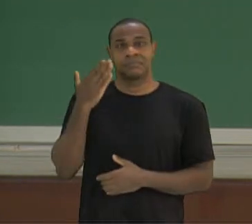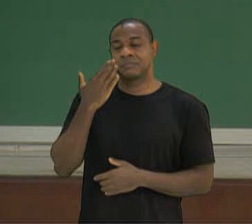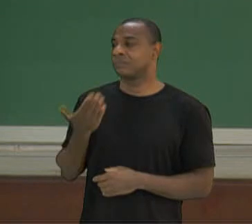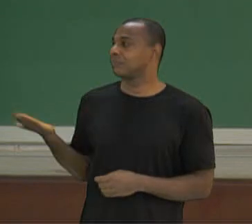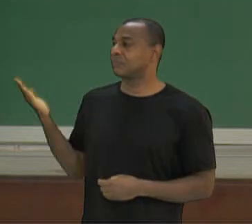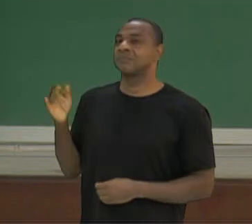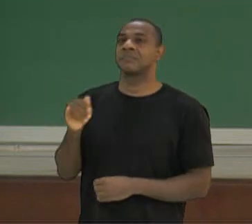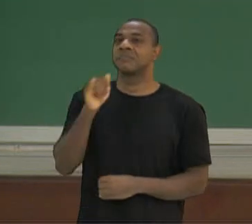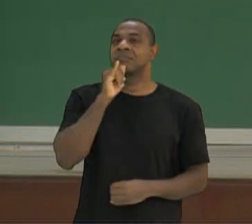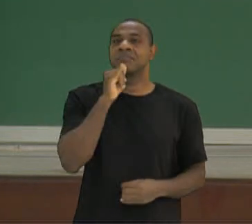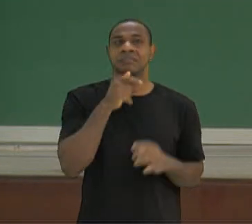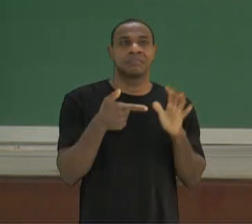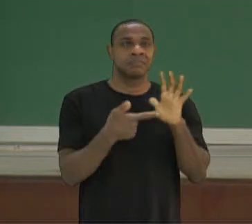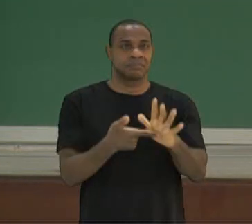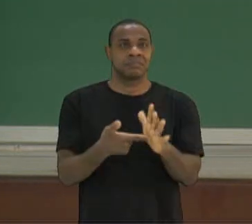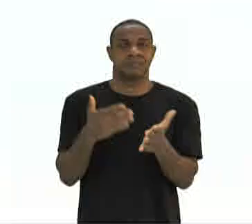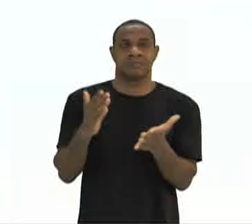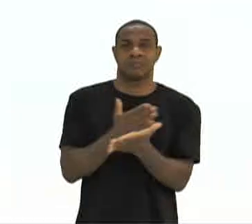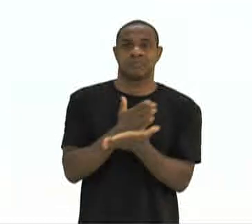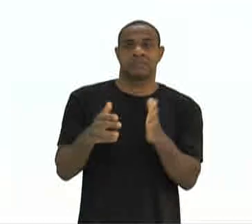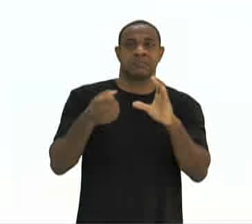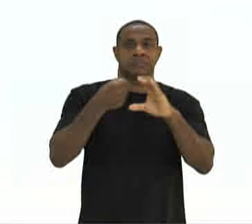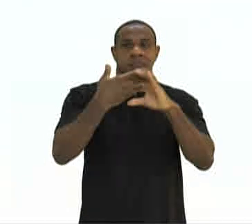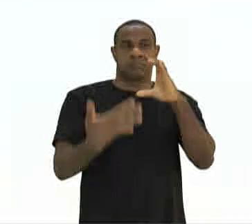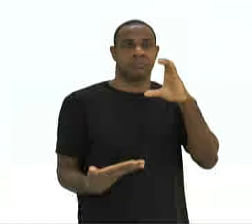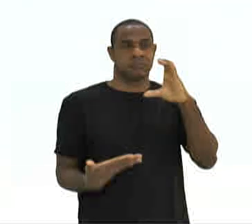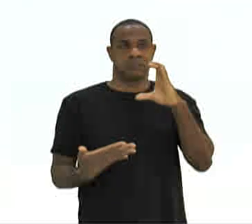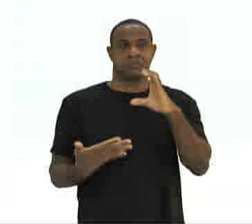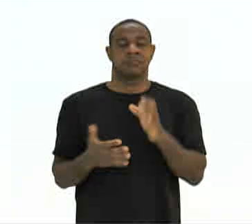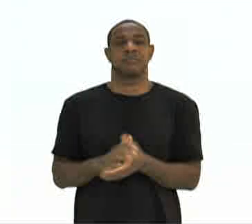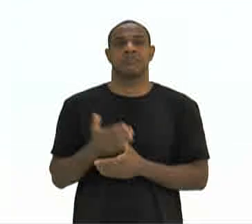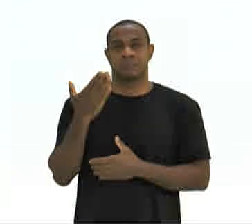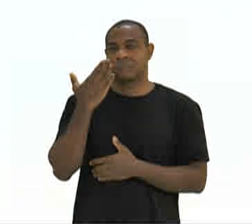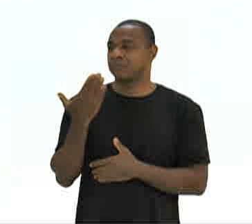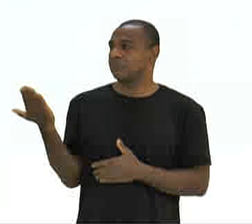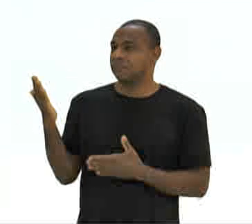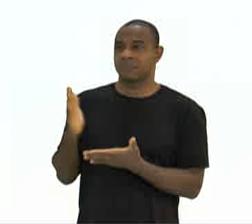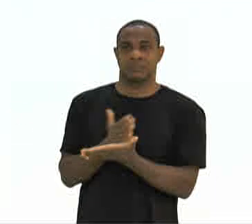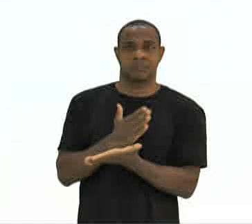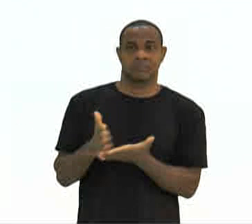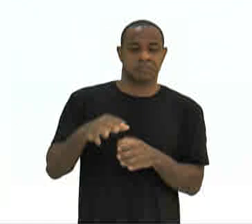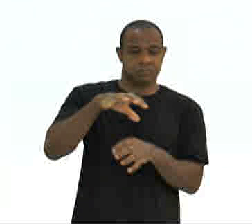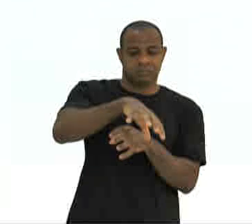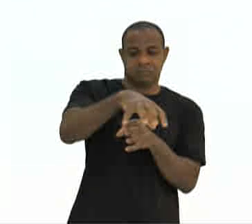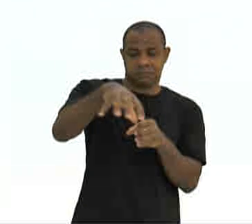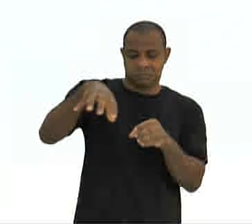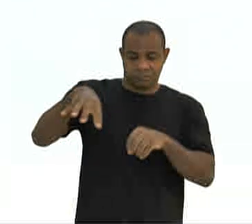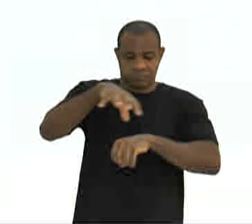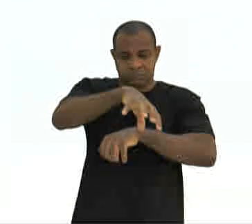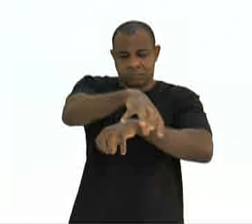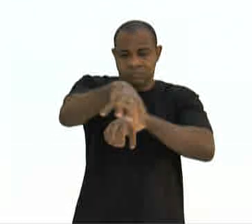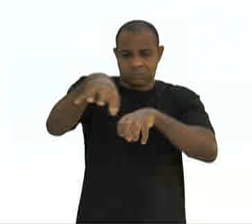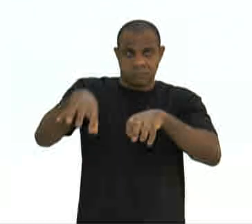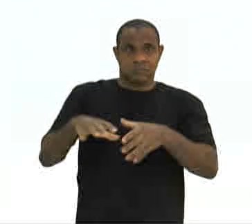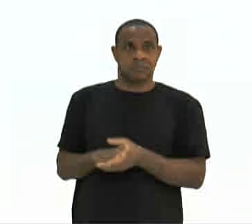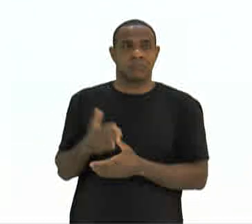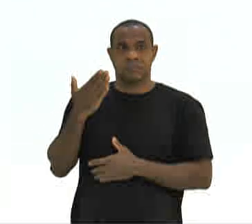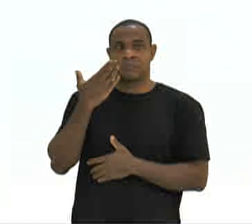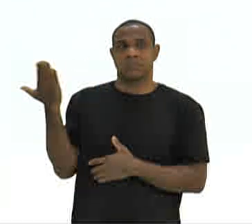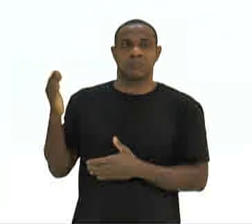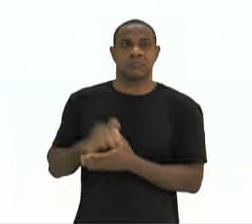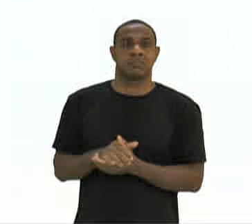alguns exemplos ali de características de algumas regiões metropolitanas. A lei que criou a região metropolitana ali do